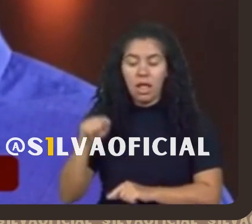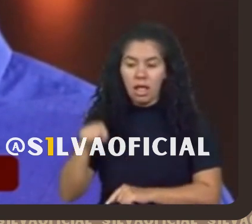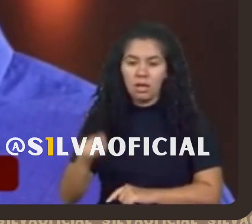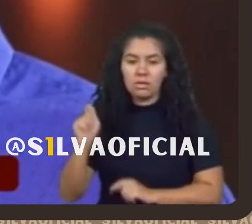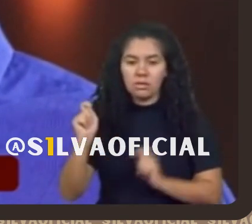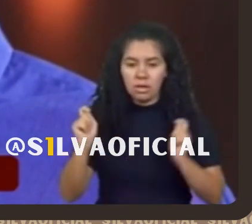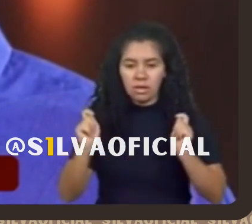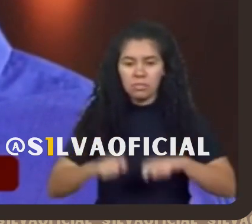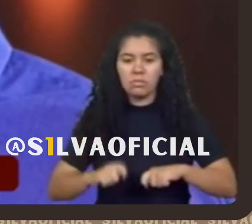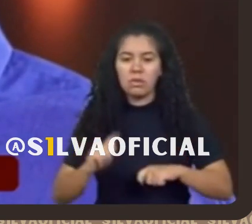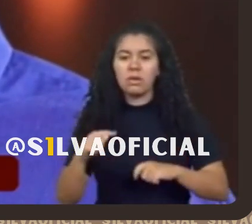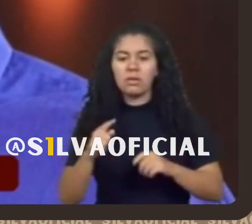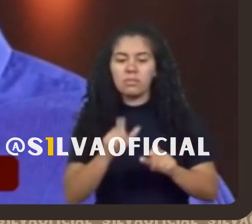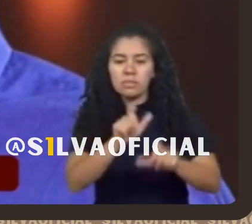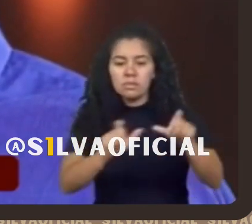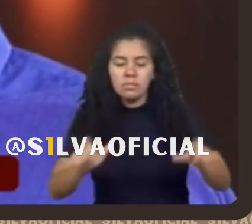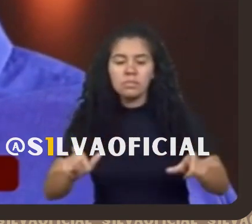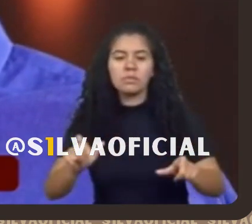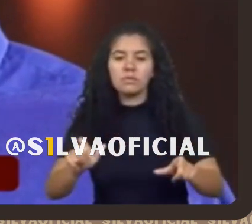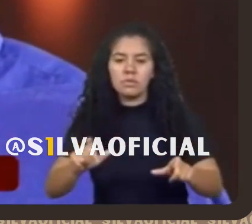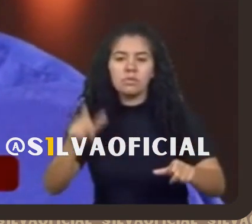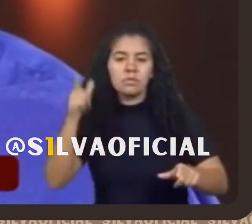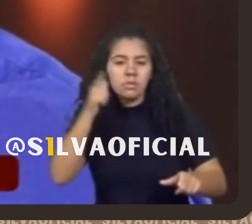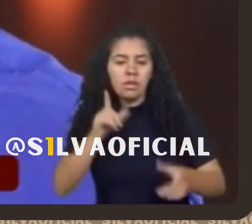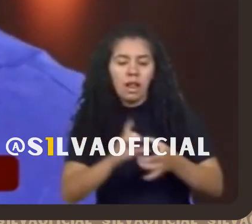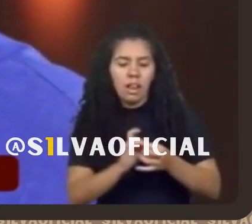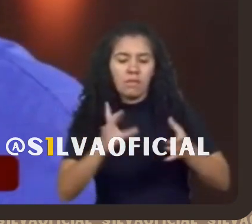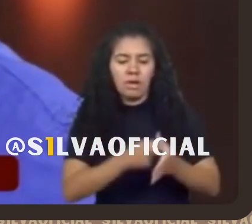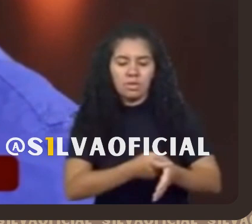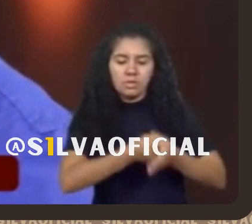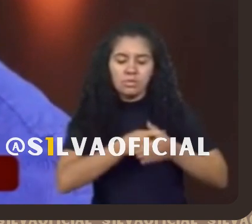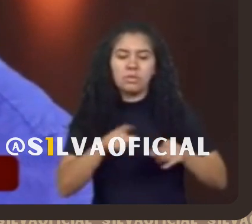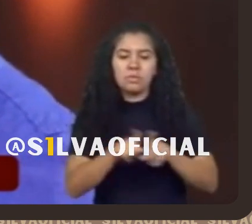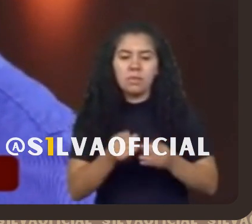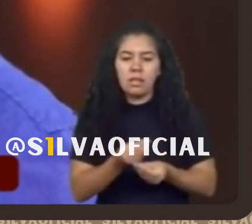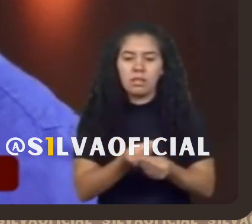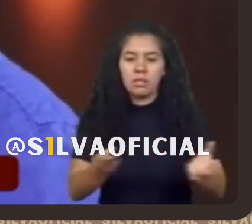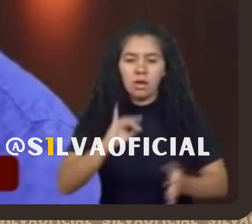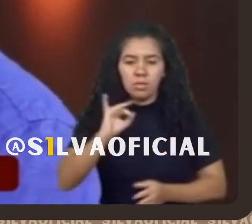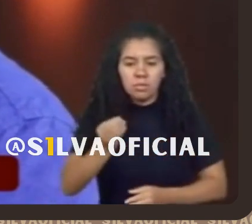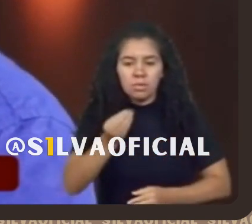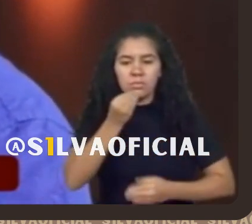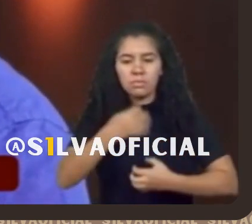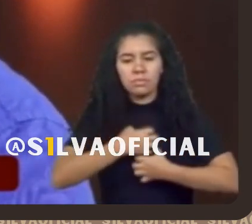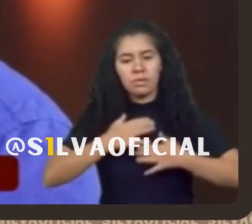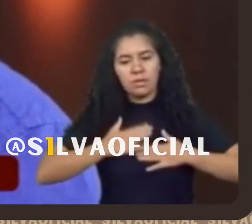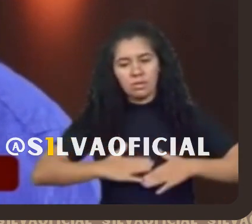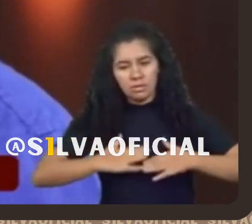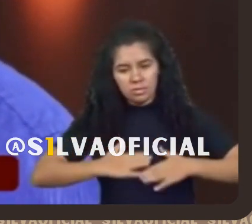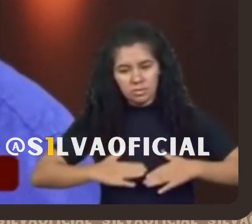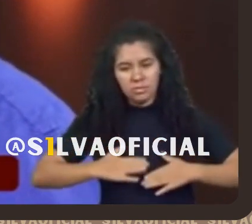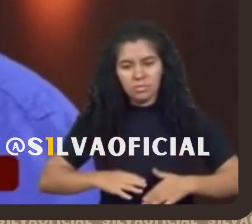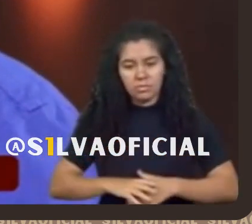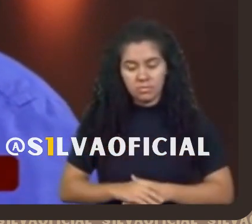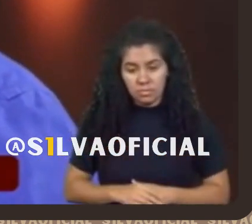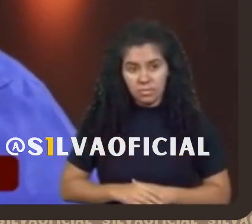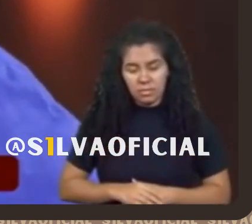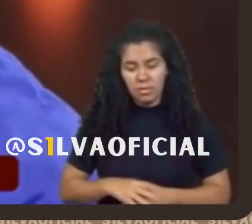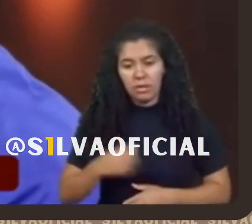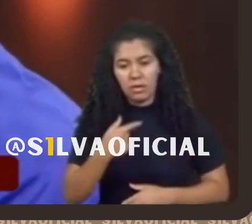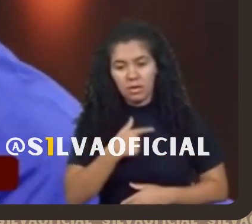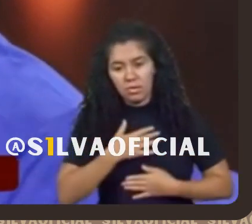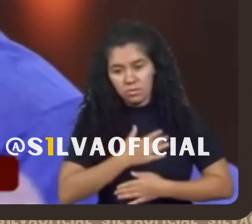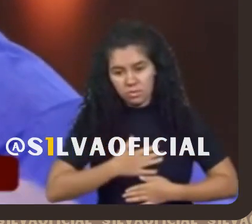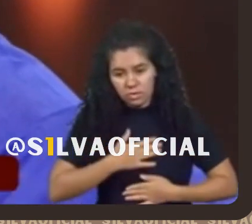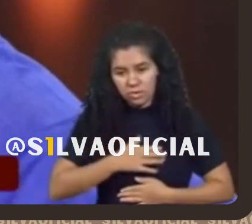possam se libertar e ter a oportunidade de poder ter mais tranquilidade na vida dela Ô quo eu queria aproveitar esse exemplo que você deu